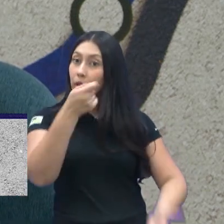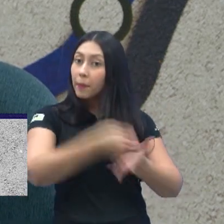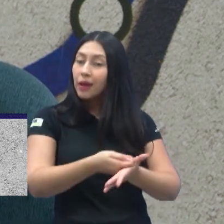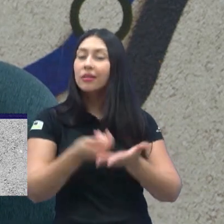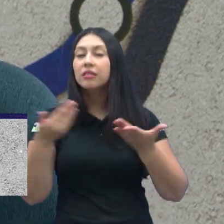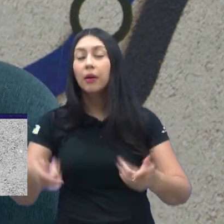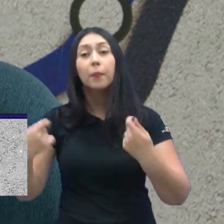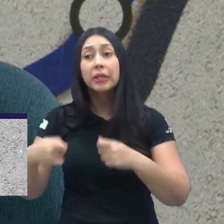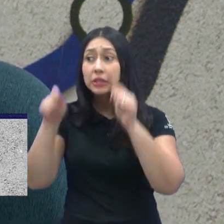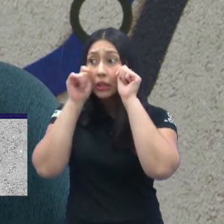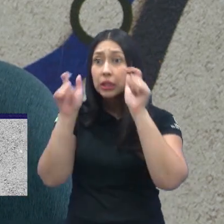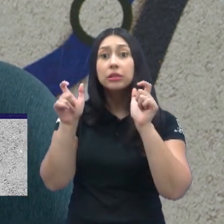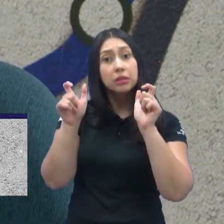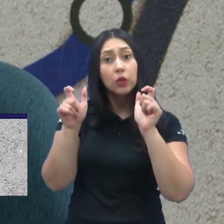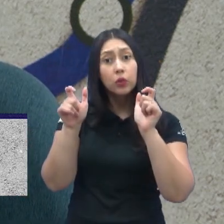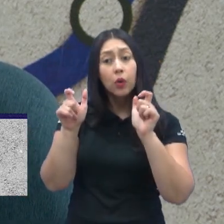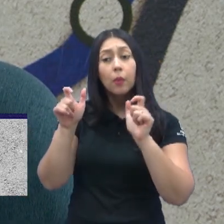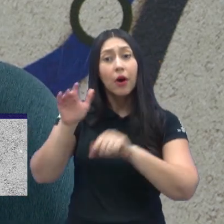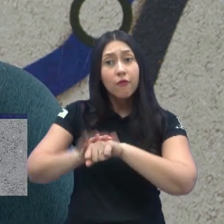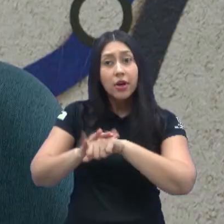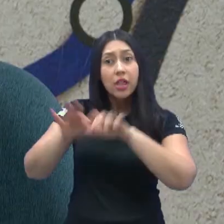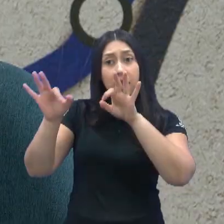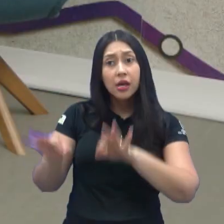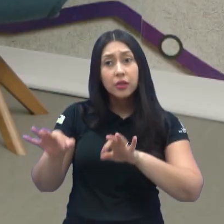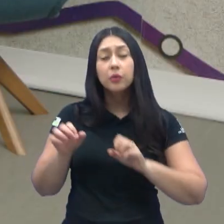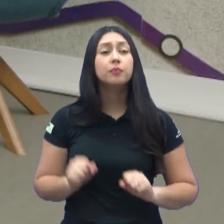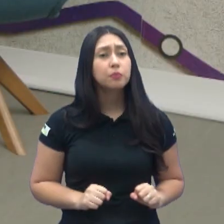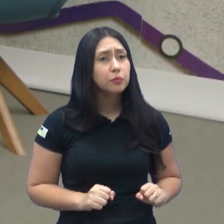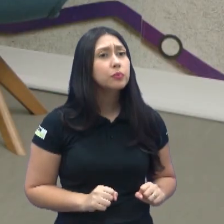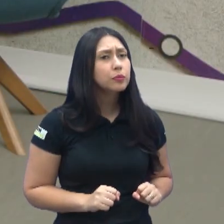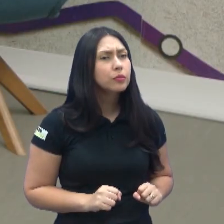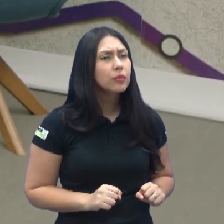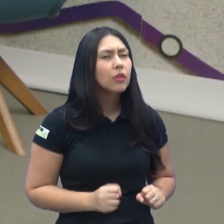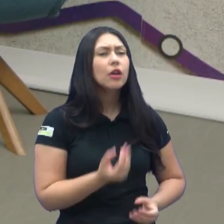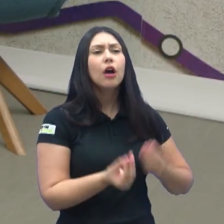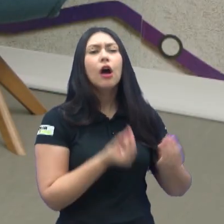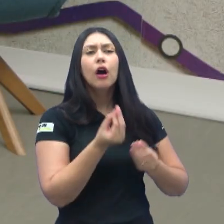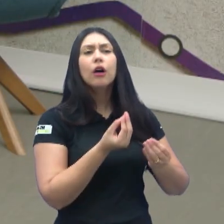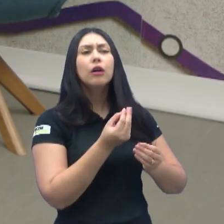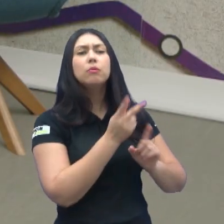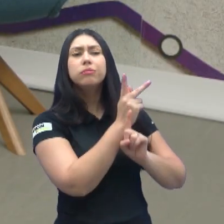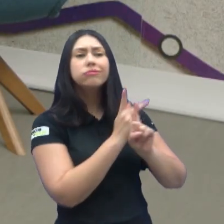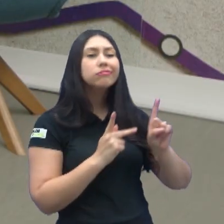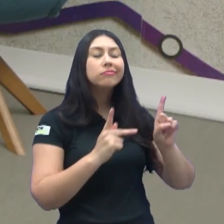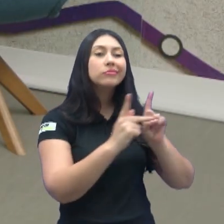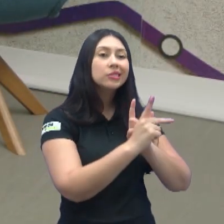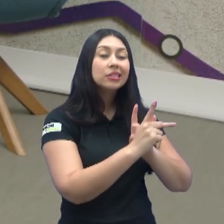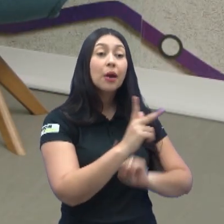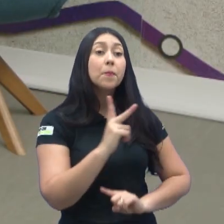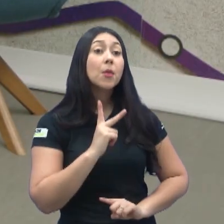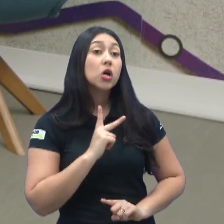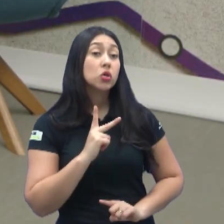de olho para fazer da maneira certa. Certo. E como a previdência privada, doutora Thalita,